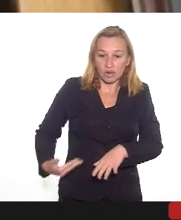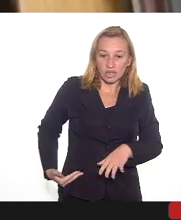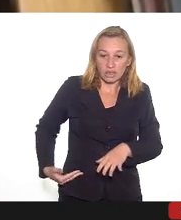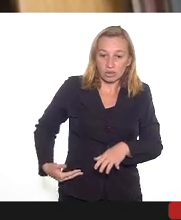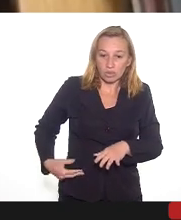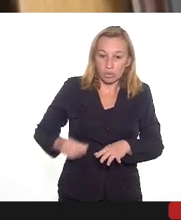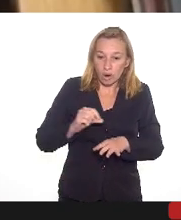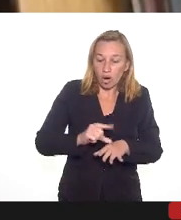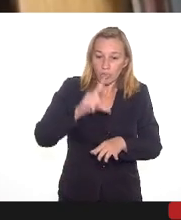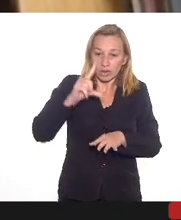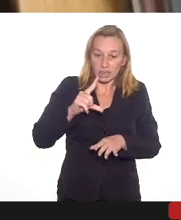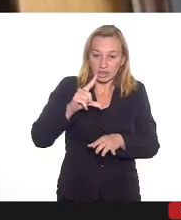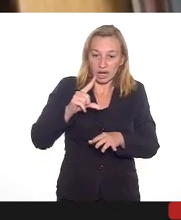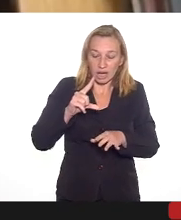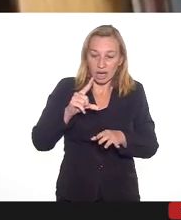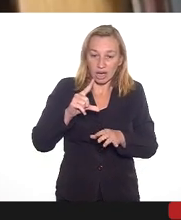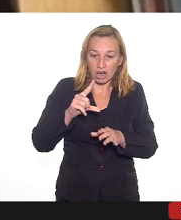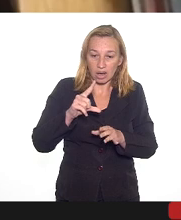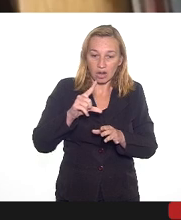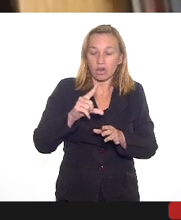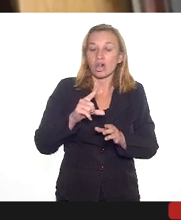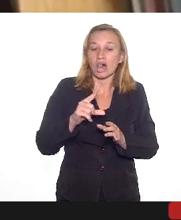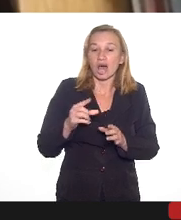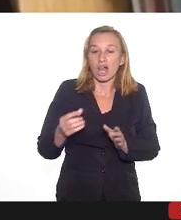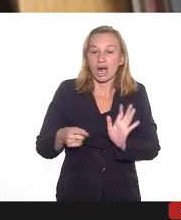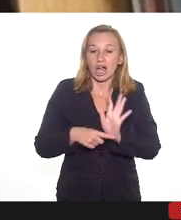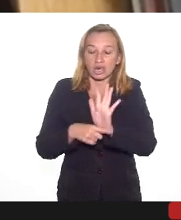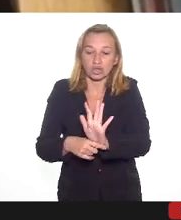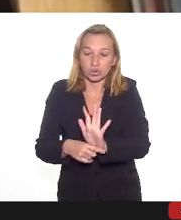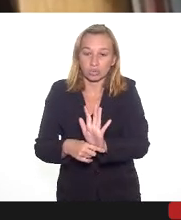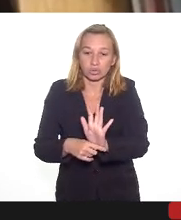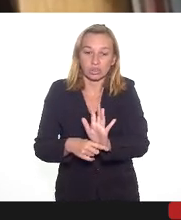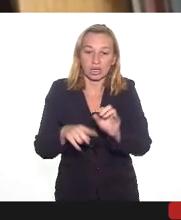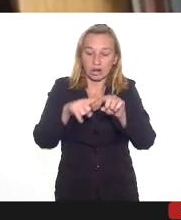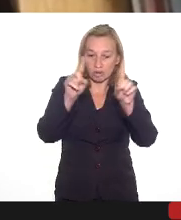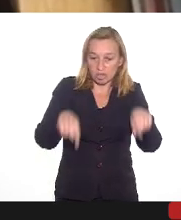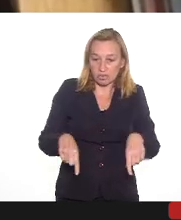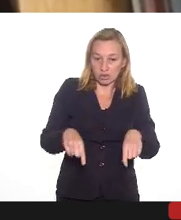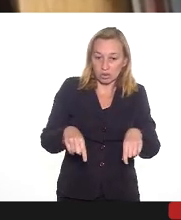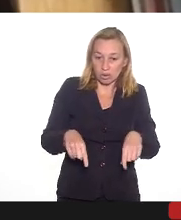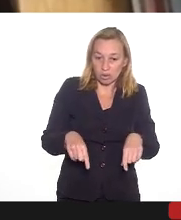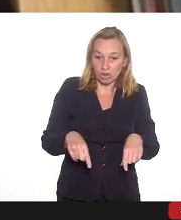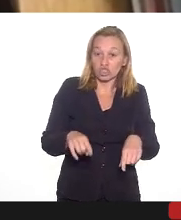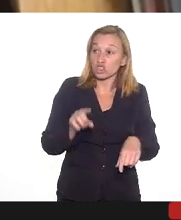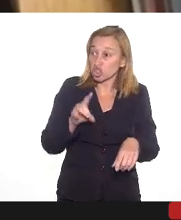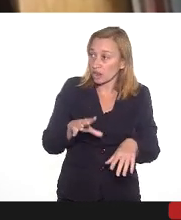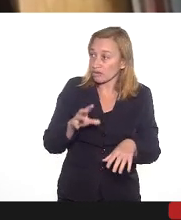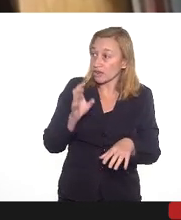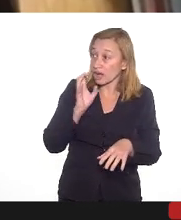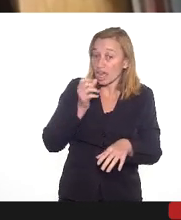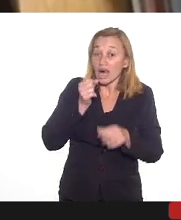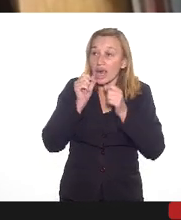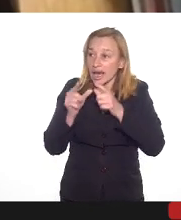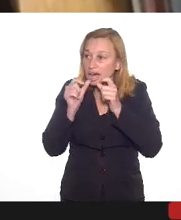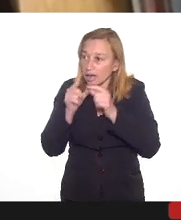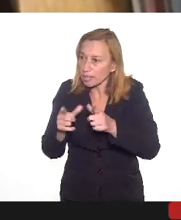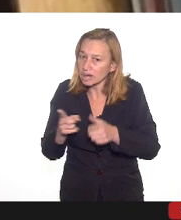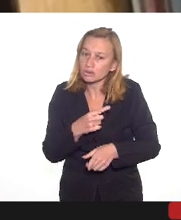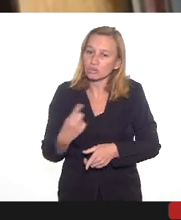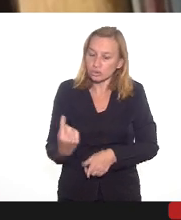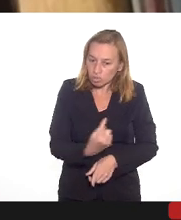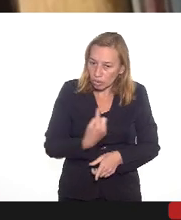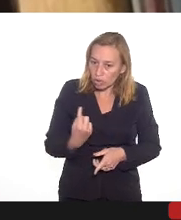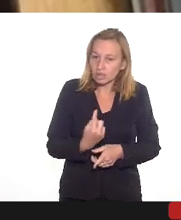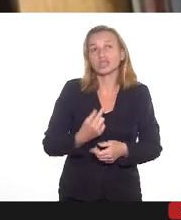alimentação dos servidores, a gente já foi notificado previamente, sim, que sequer o ato tivesse sido publicado, e com base nisso a gente teve que